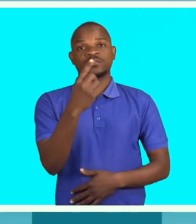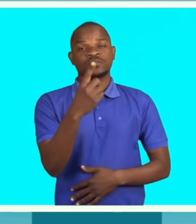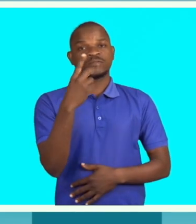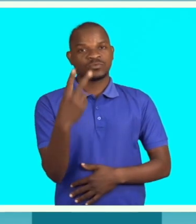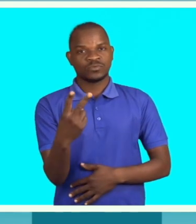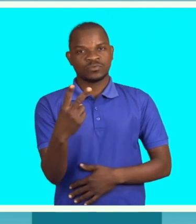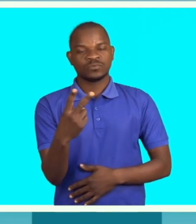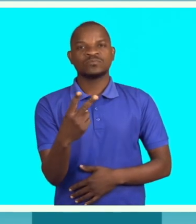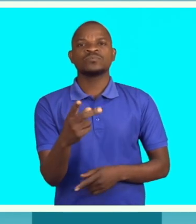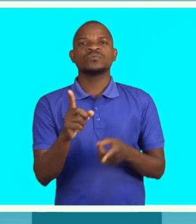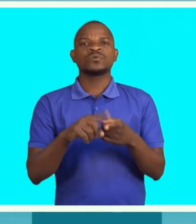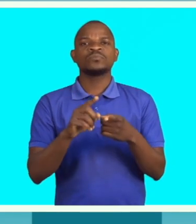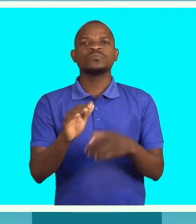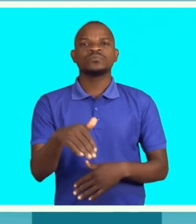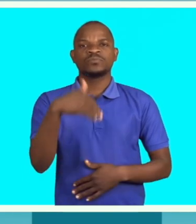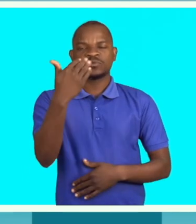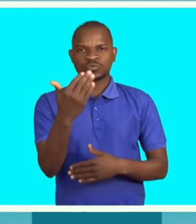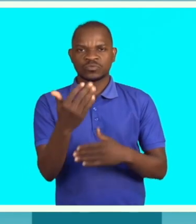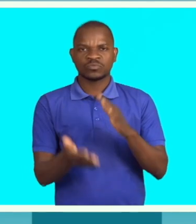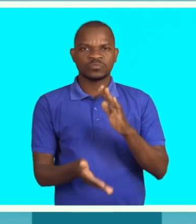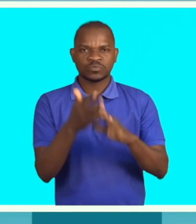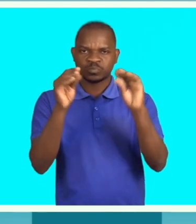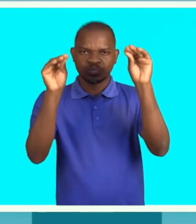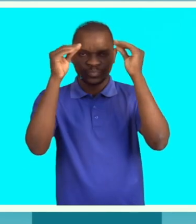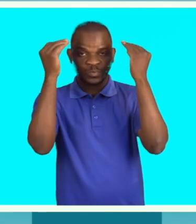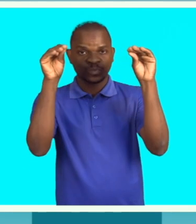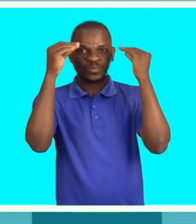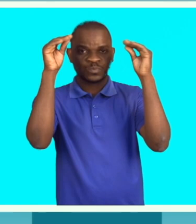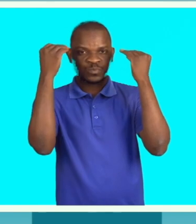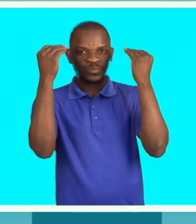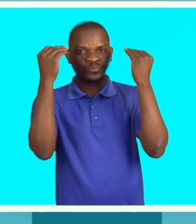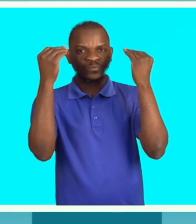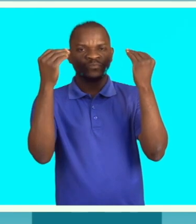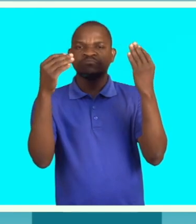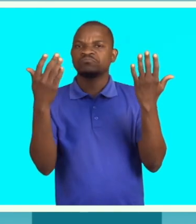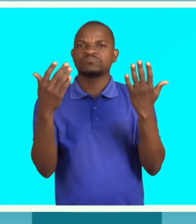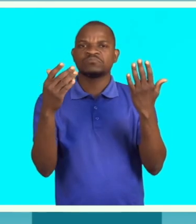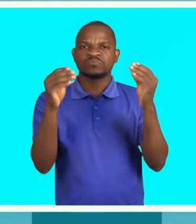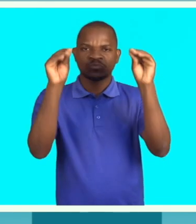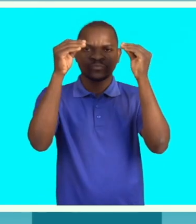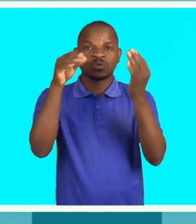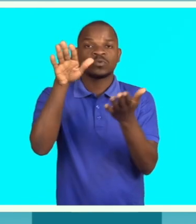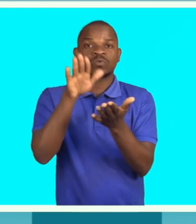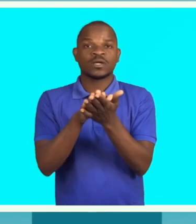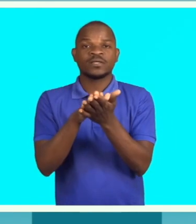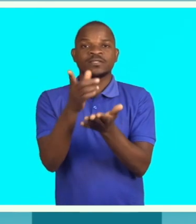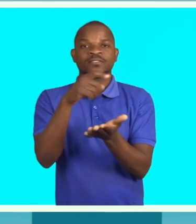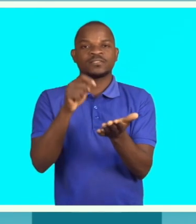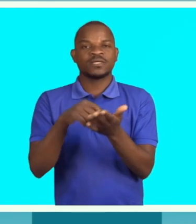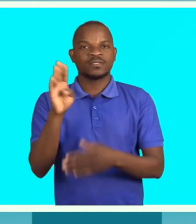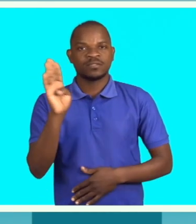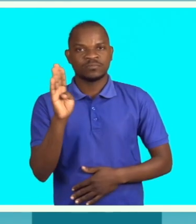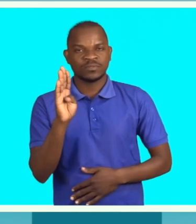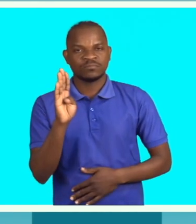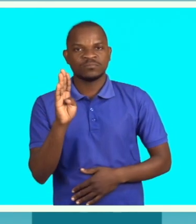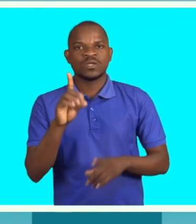me formando na beira como técnico profissional em intervenção pública